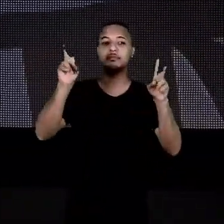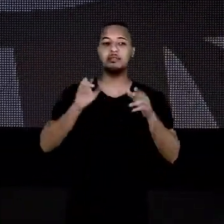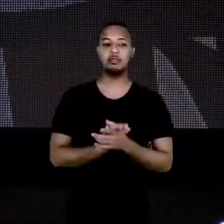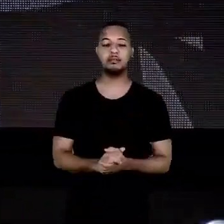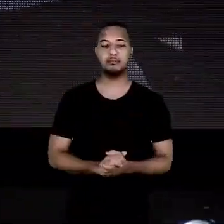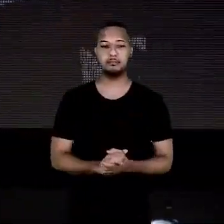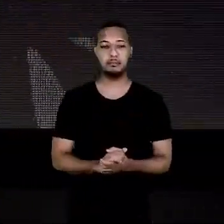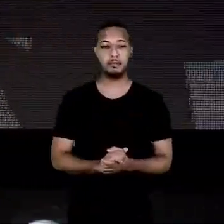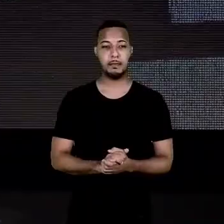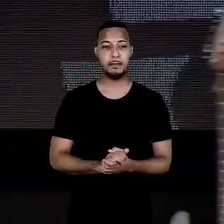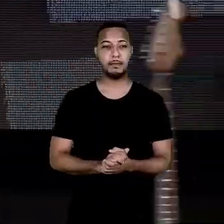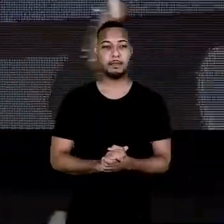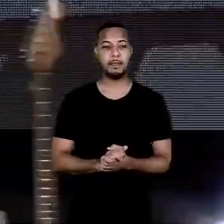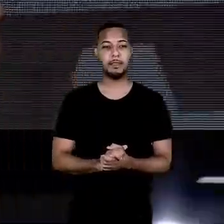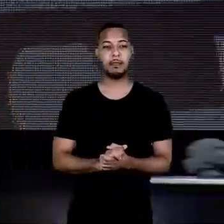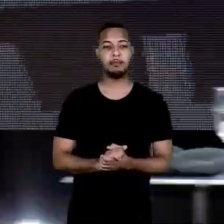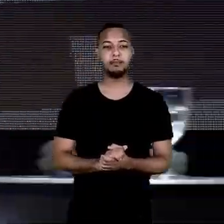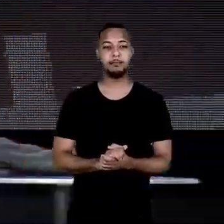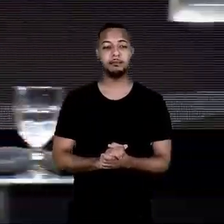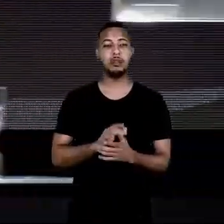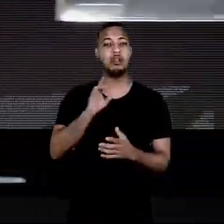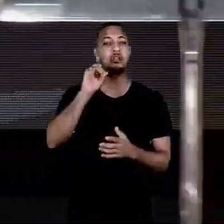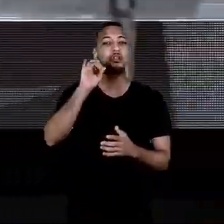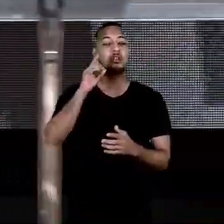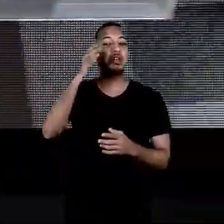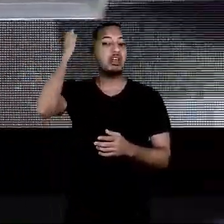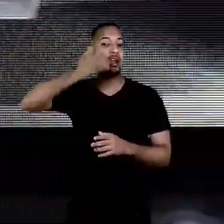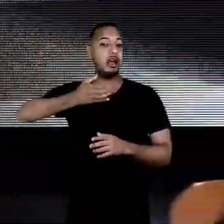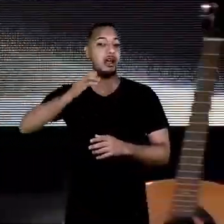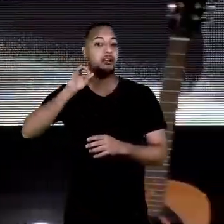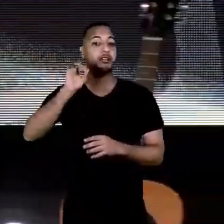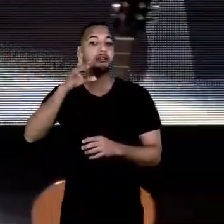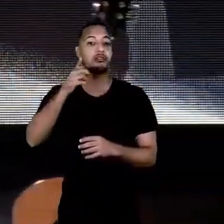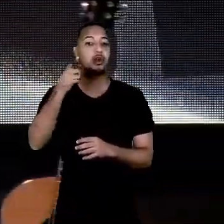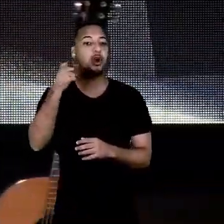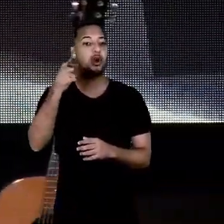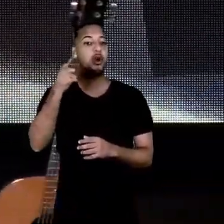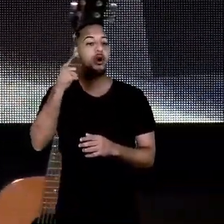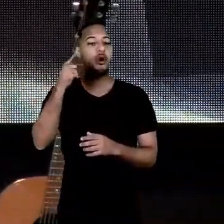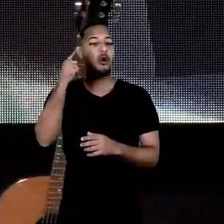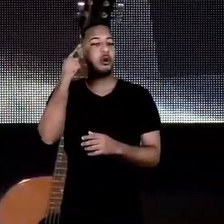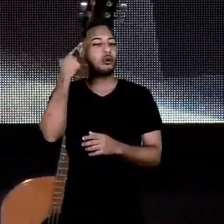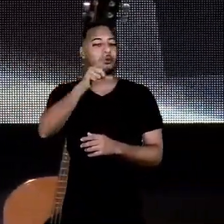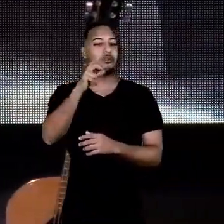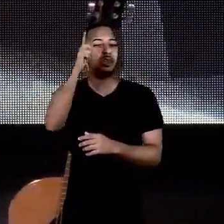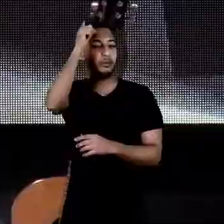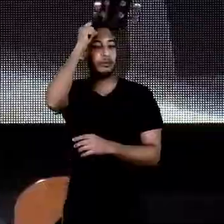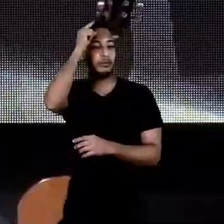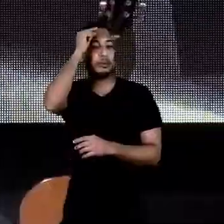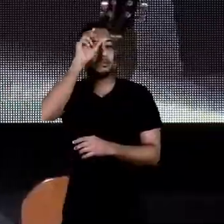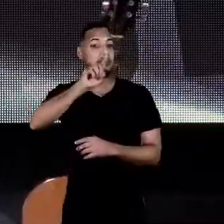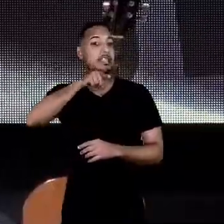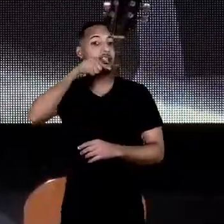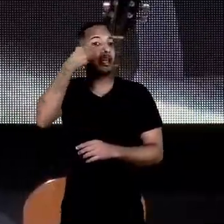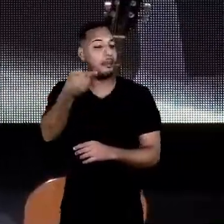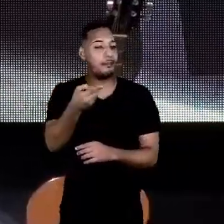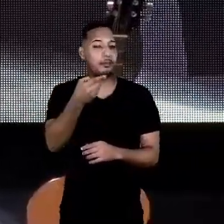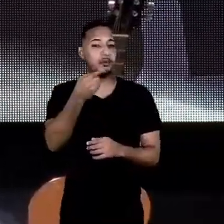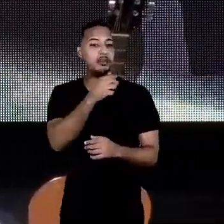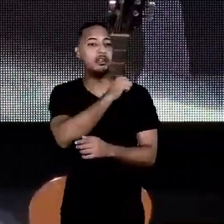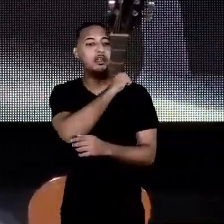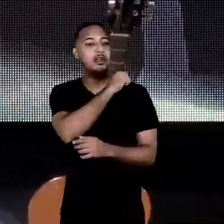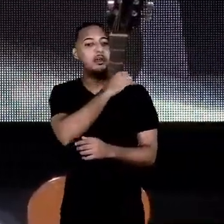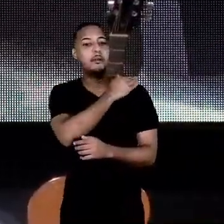história, só ficou satisfeito quando ele matou seu irmão Abel. Pastor, o que isso nos ensina é que a gente tem que ter